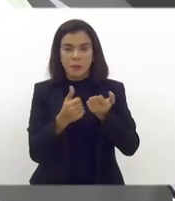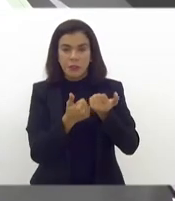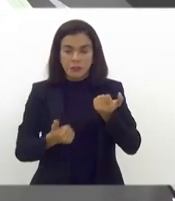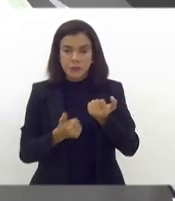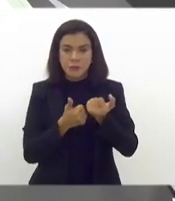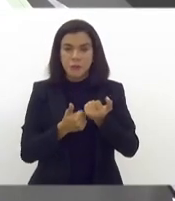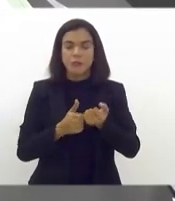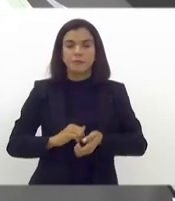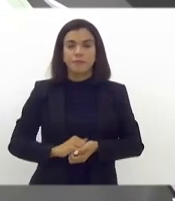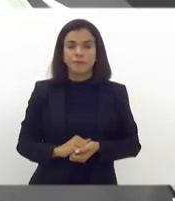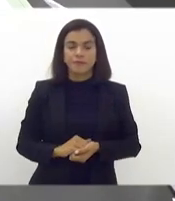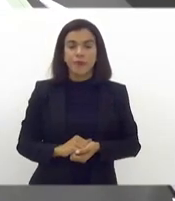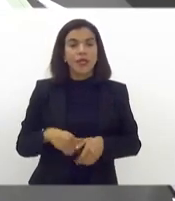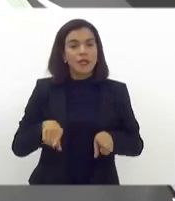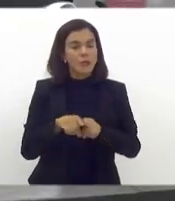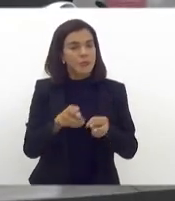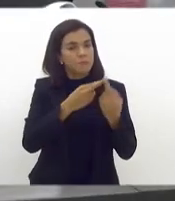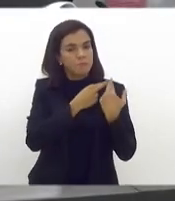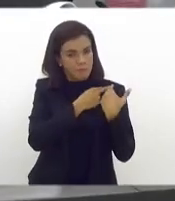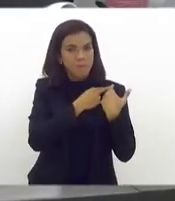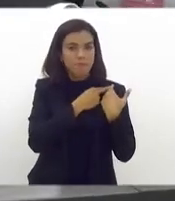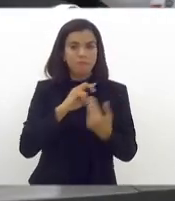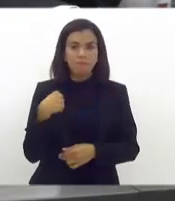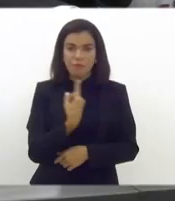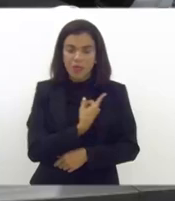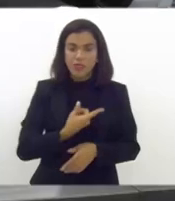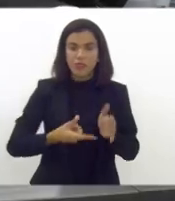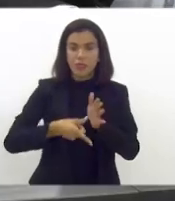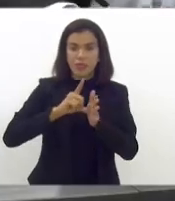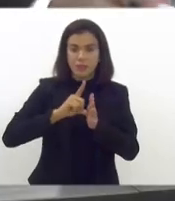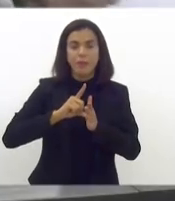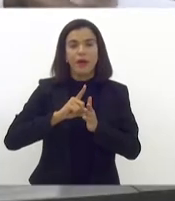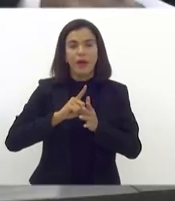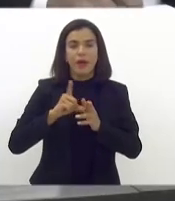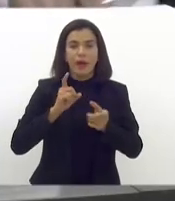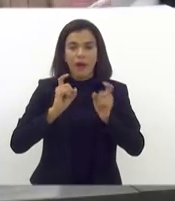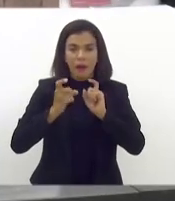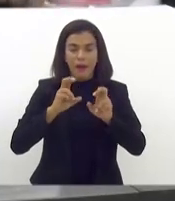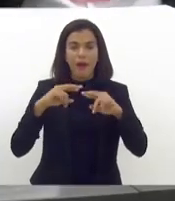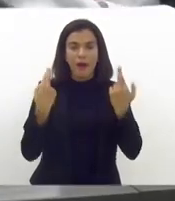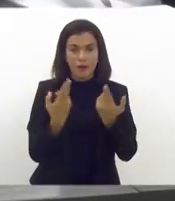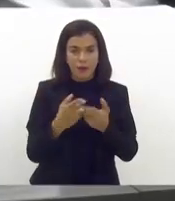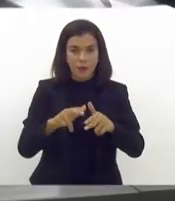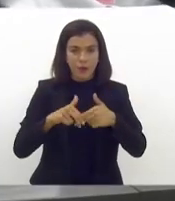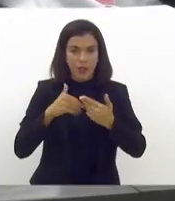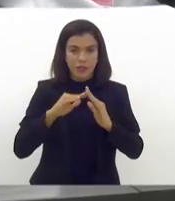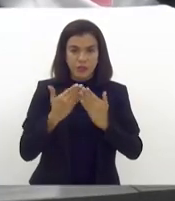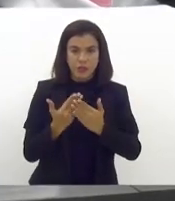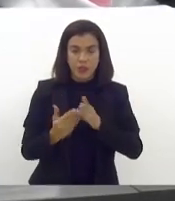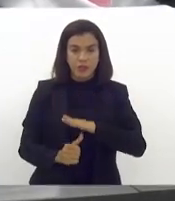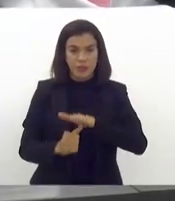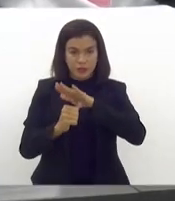e também essa responsabilidade, né, da gente antecipar a reunião em uma hora em vista do Colégio de Líderes. Obrigado, deputado